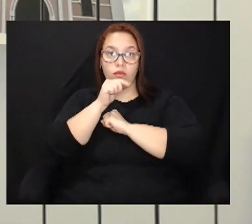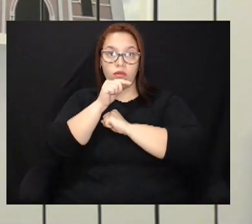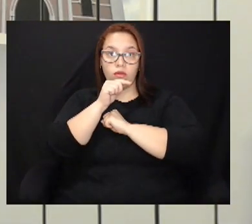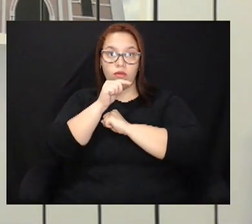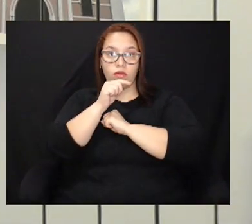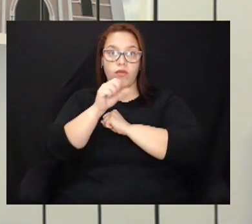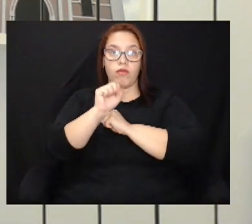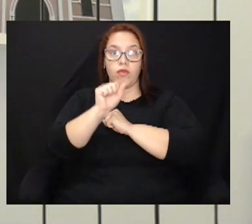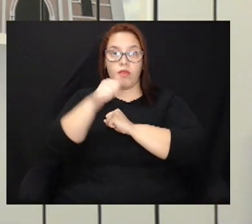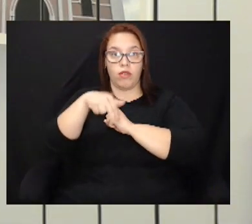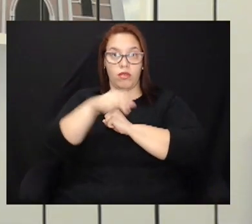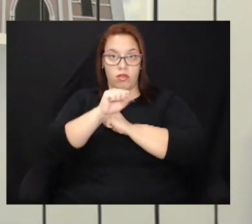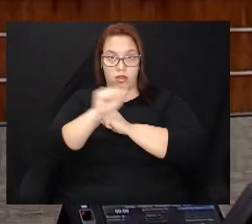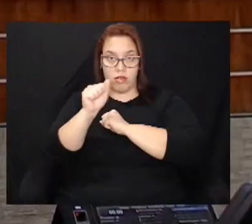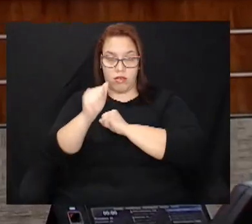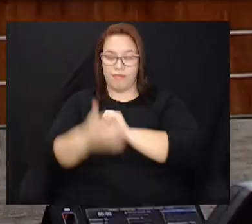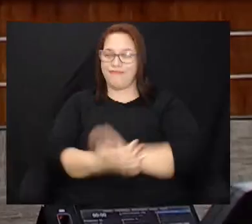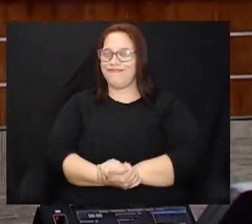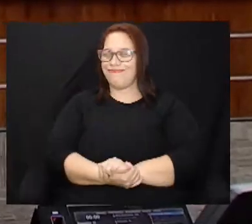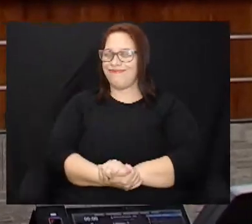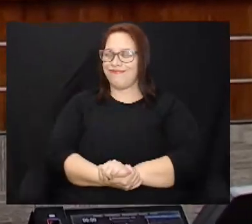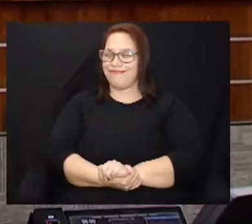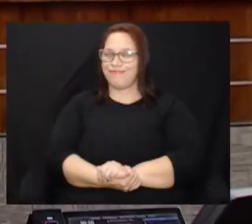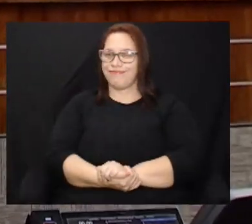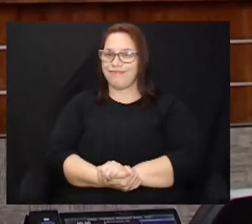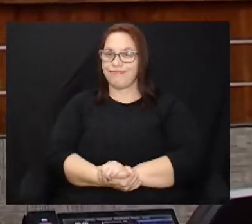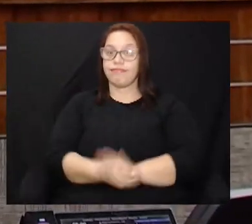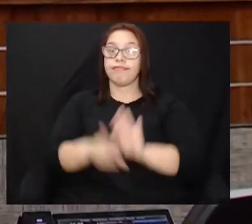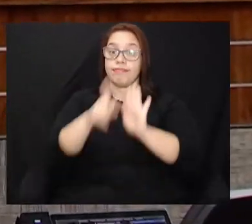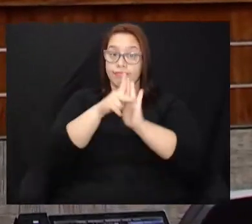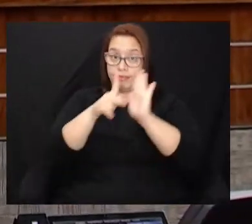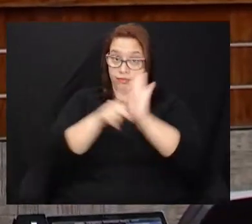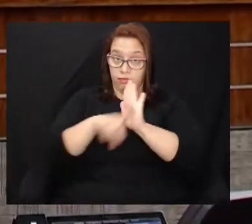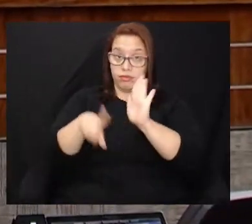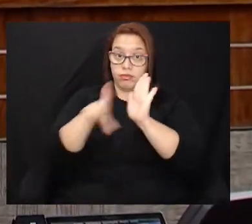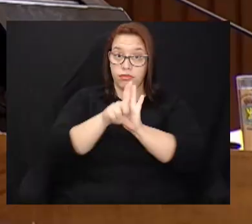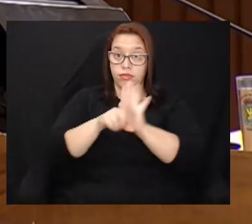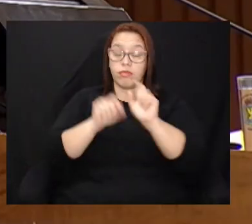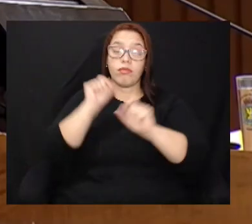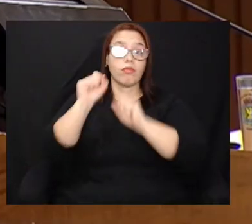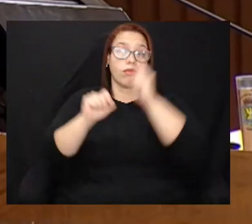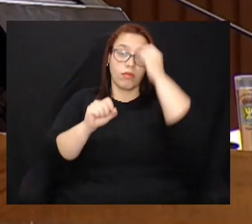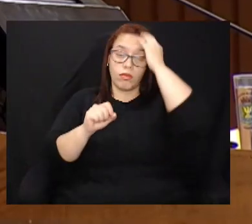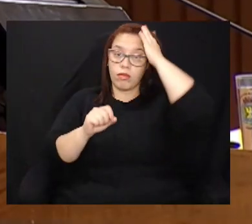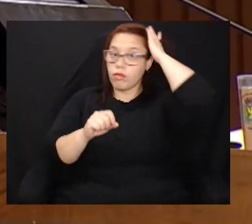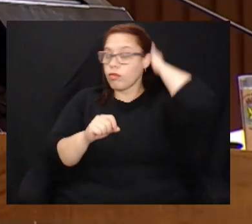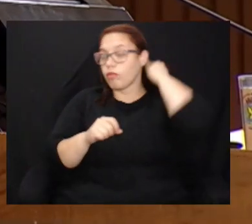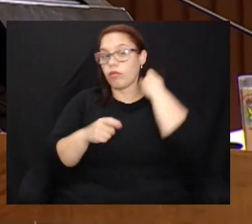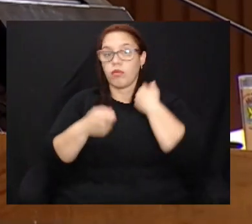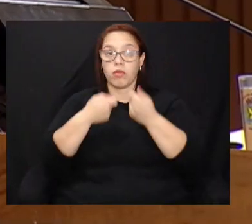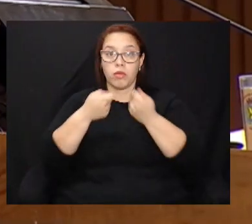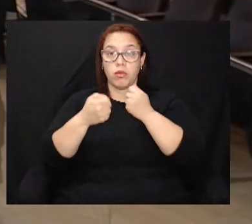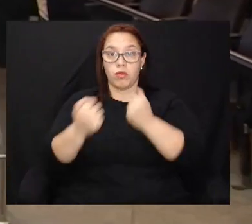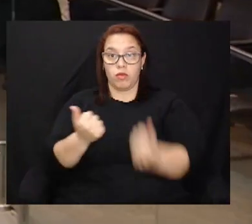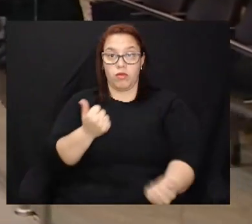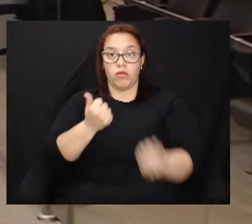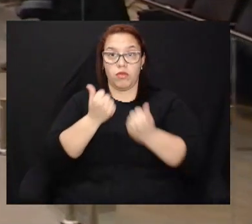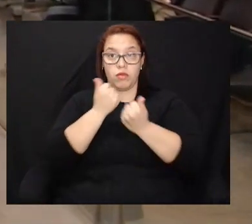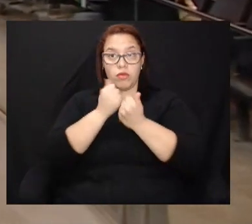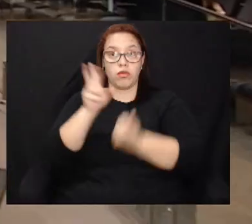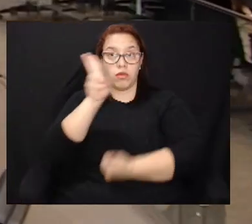municipal. Este projeto de lei trata-se de uma medida de proteção ao usuário